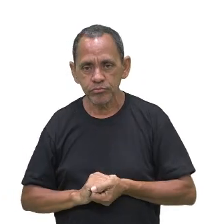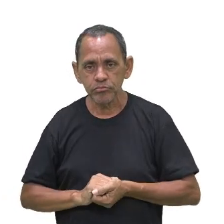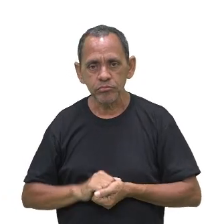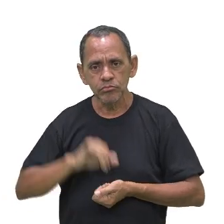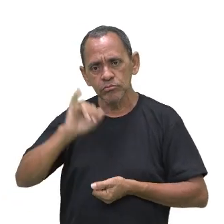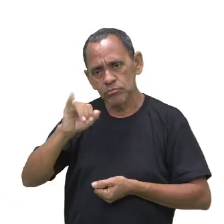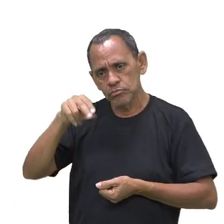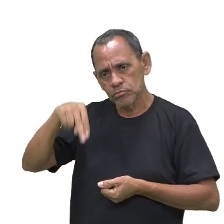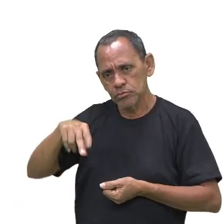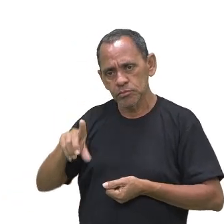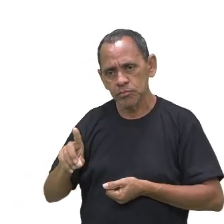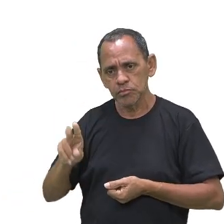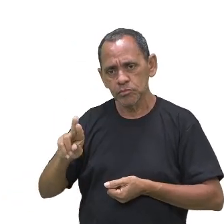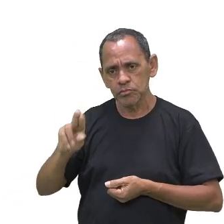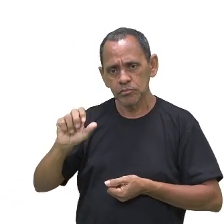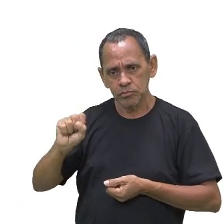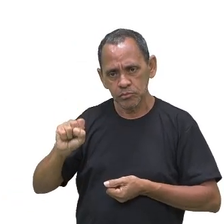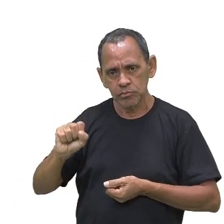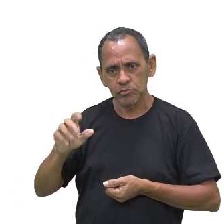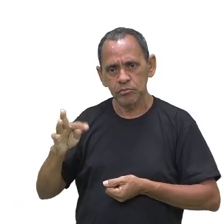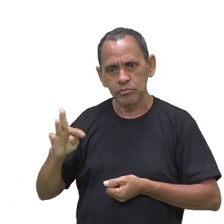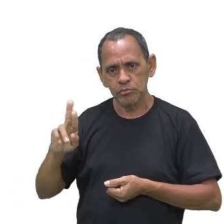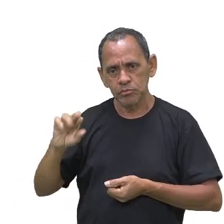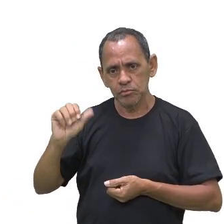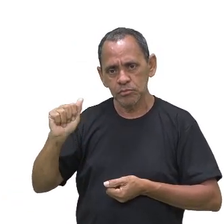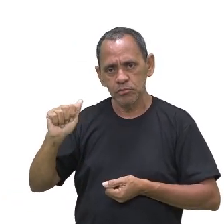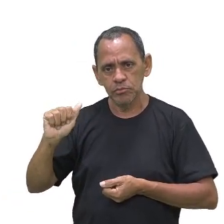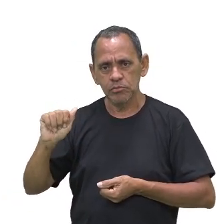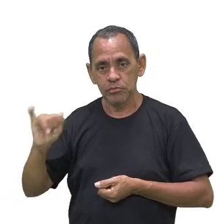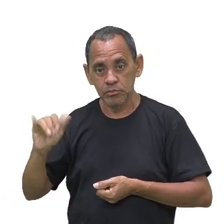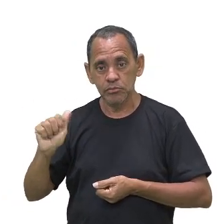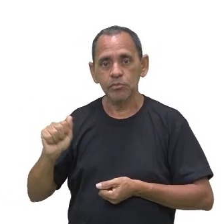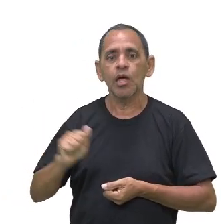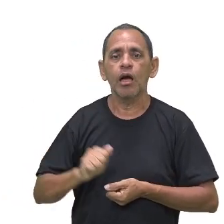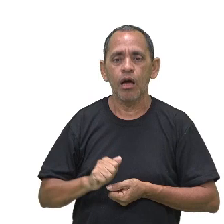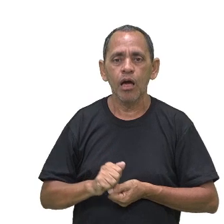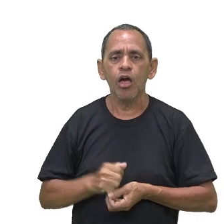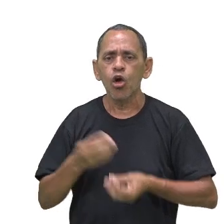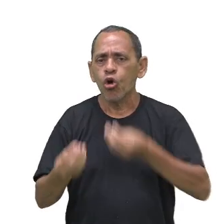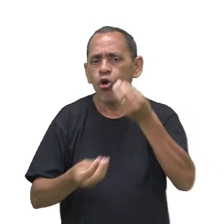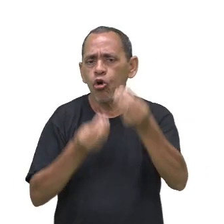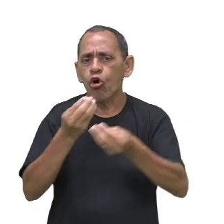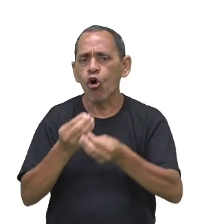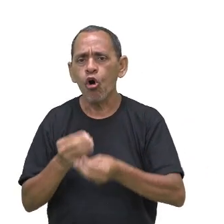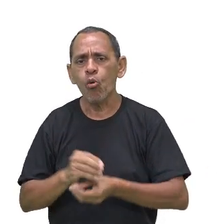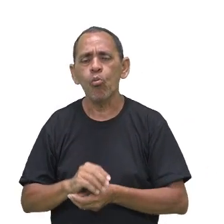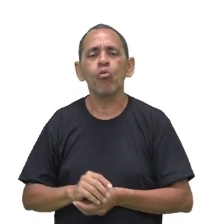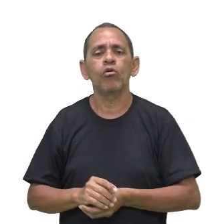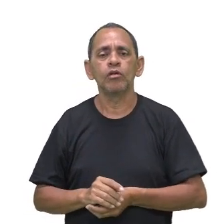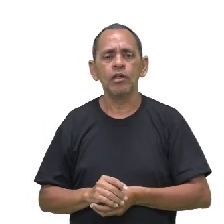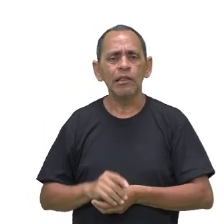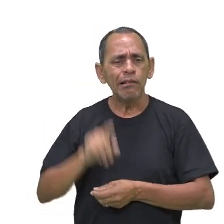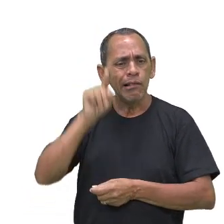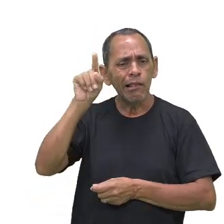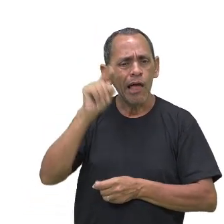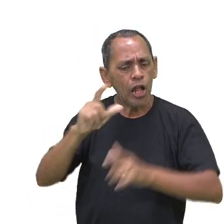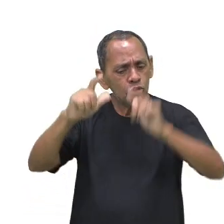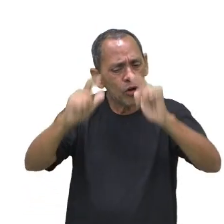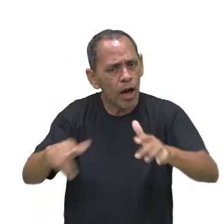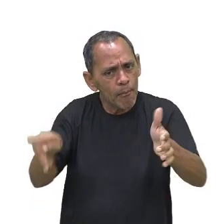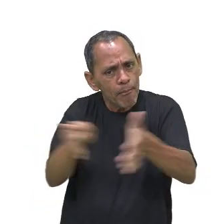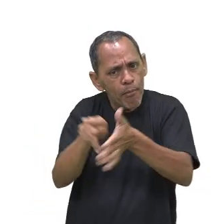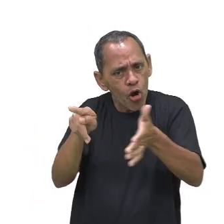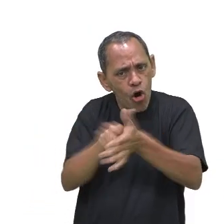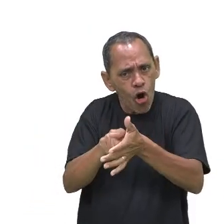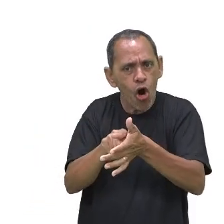perceber como nasce, por exemplo, Hollywood, né, que é uma fábrica, né, de produção de